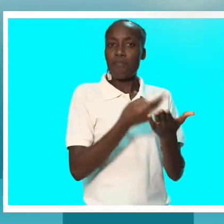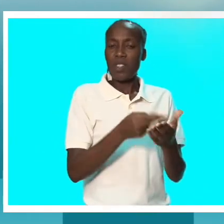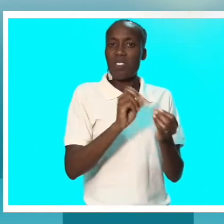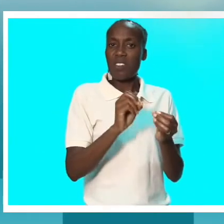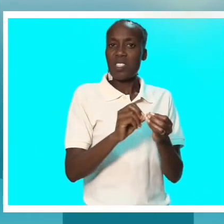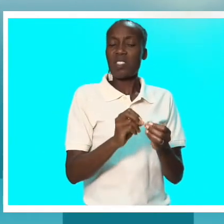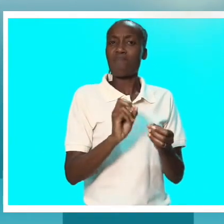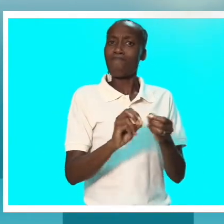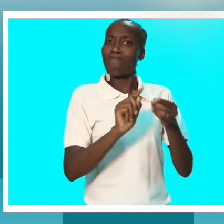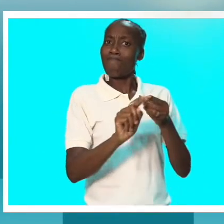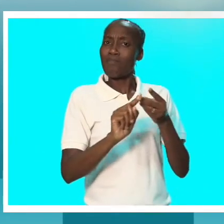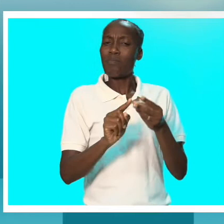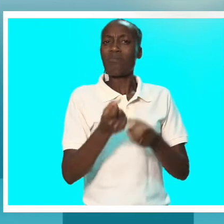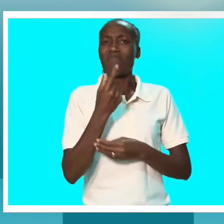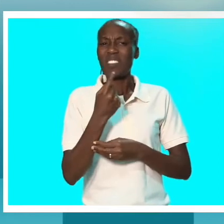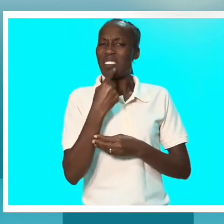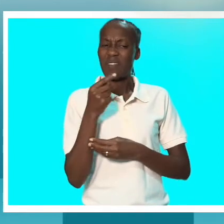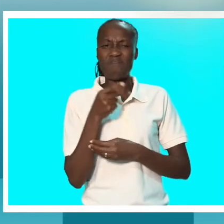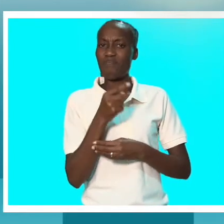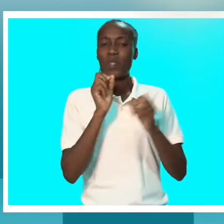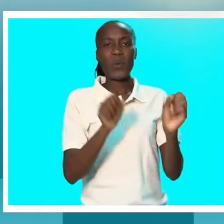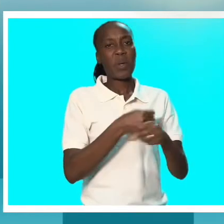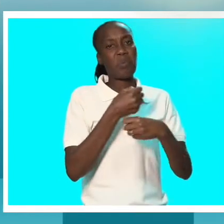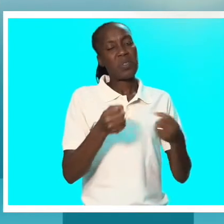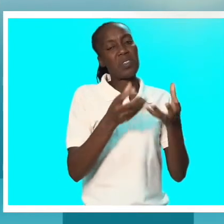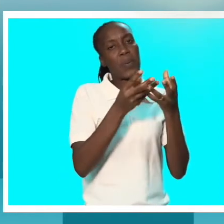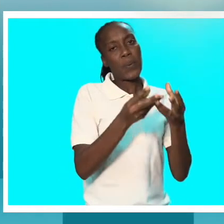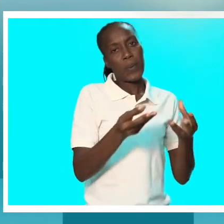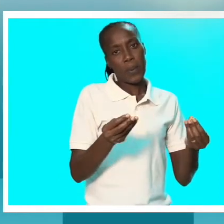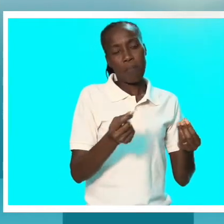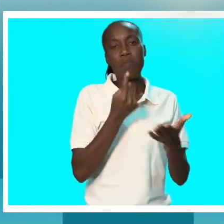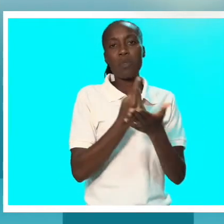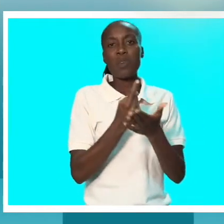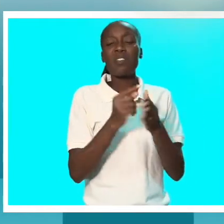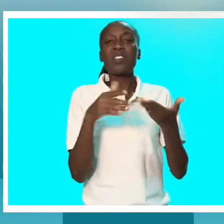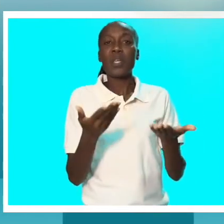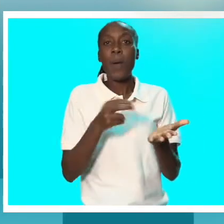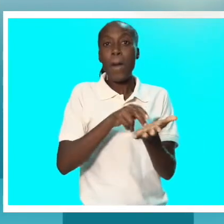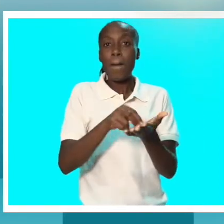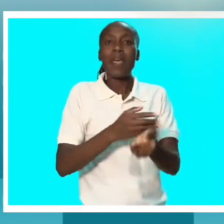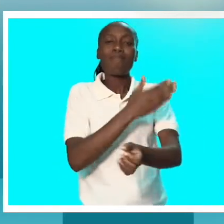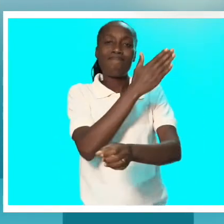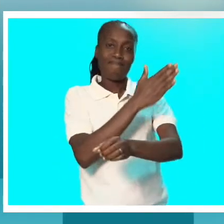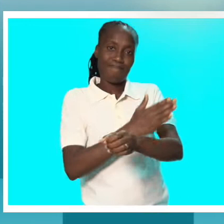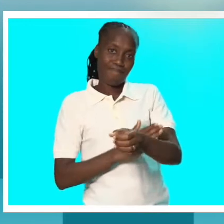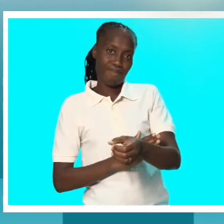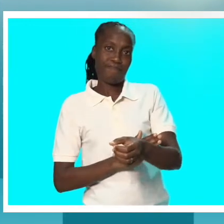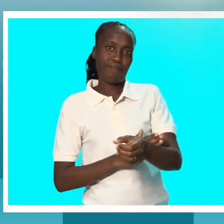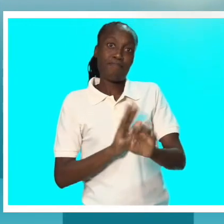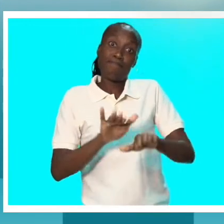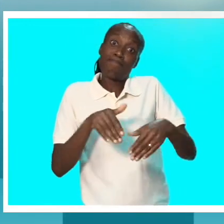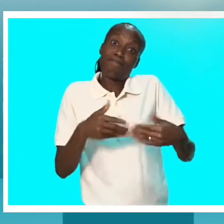Deram lá, disseram que não, não tem hipótese. A hipótese é amputar a perna.